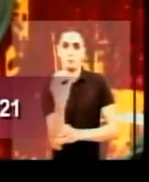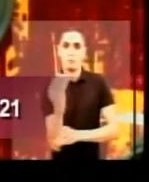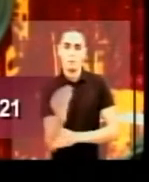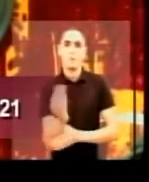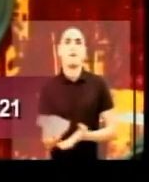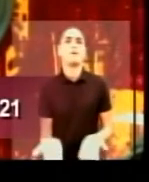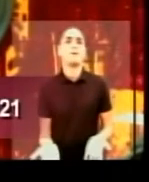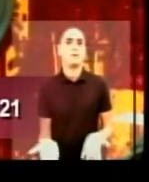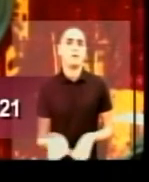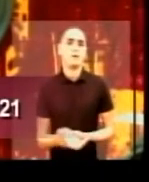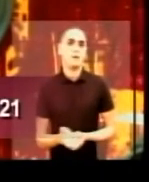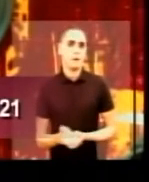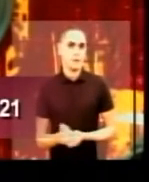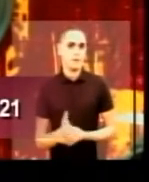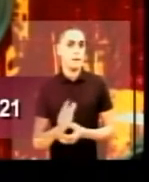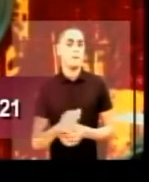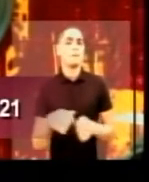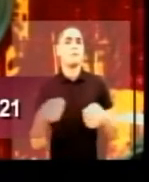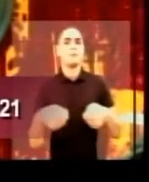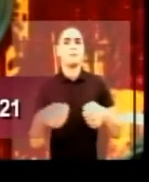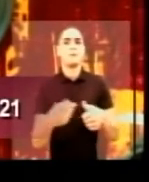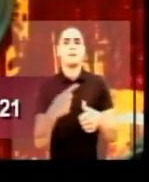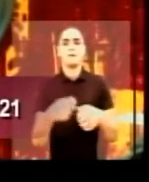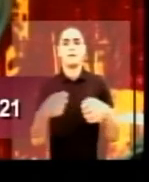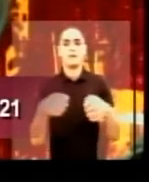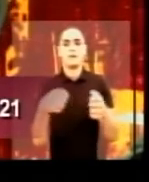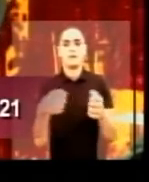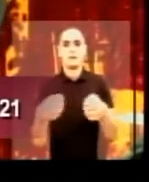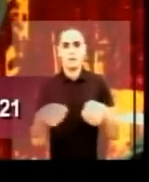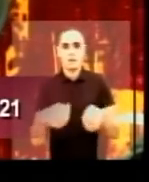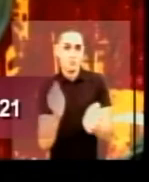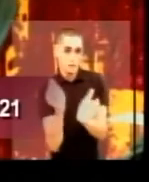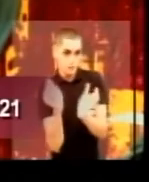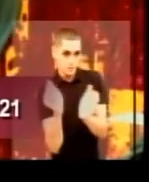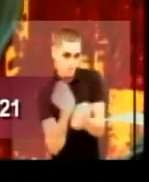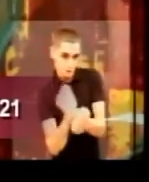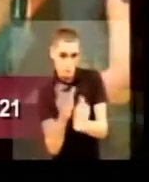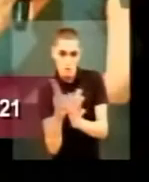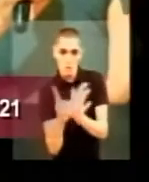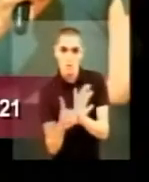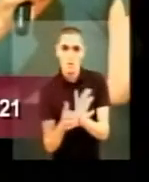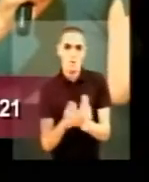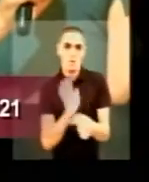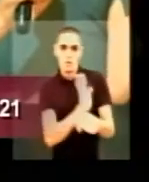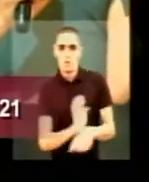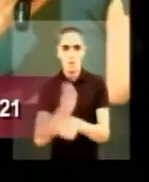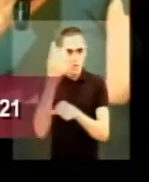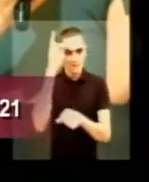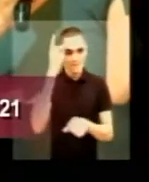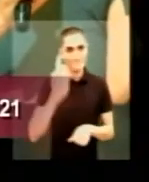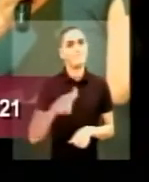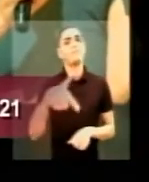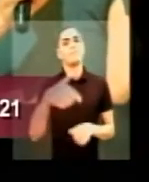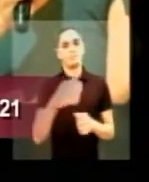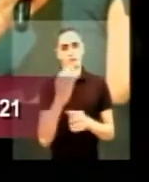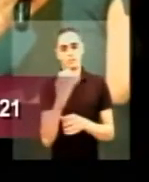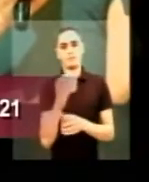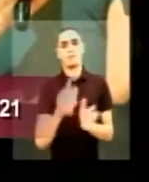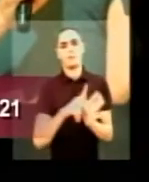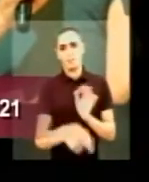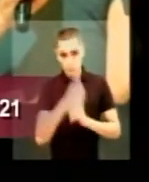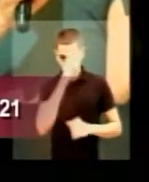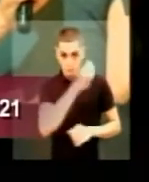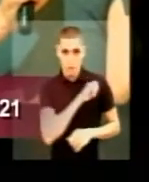publicadas após a publicação do decreto estadual. Bom, o que vai mudar?